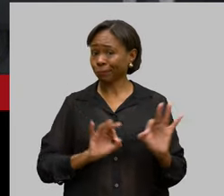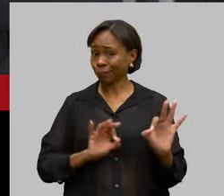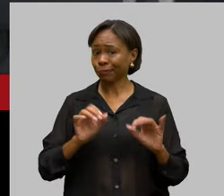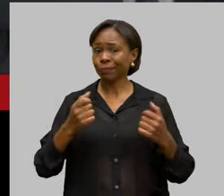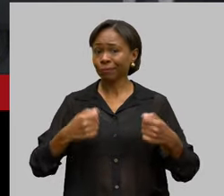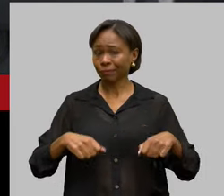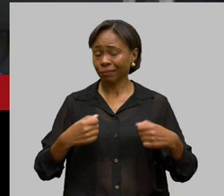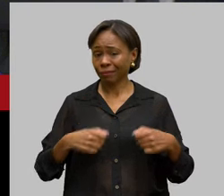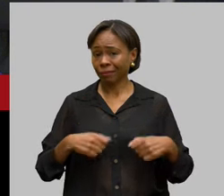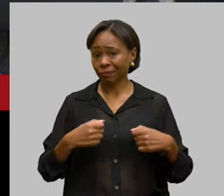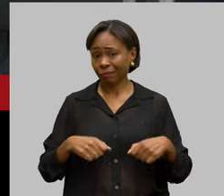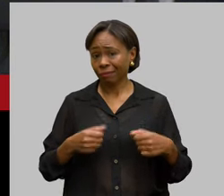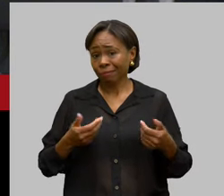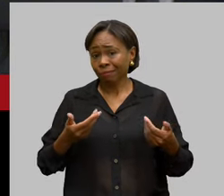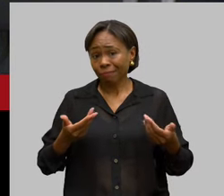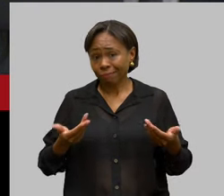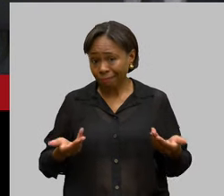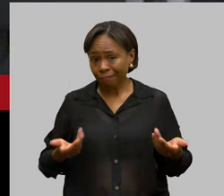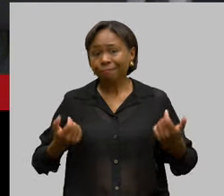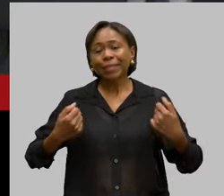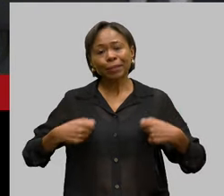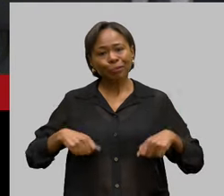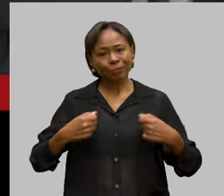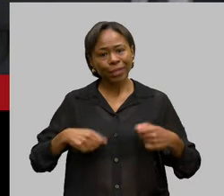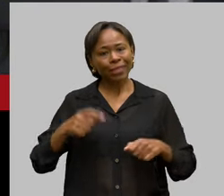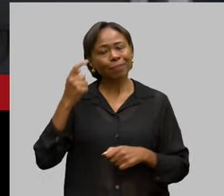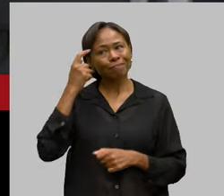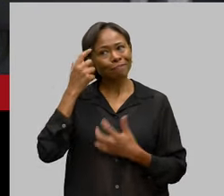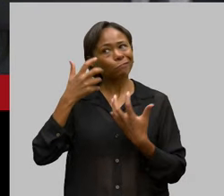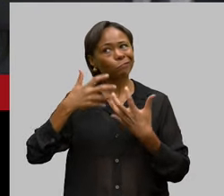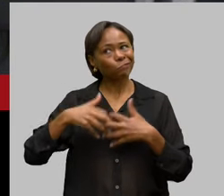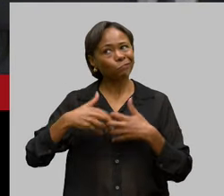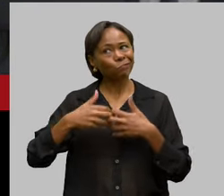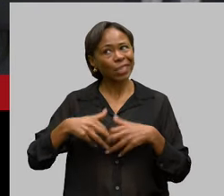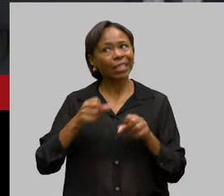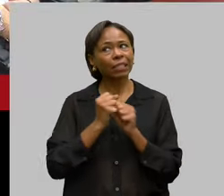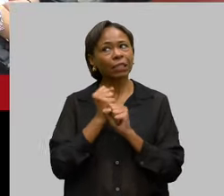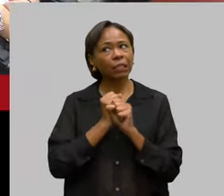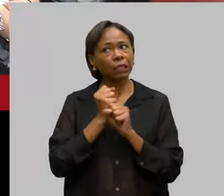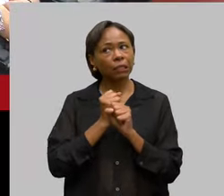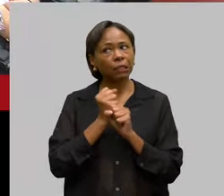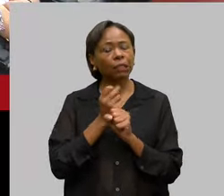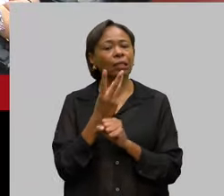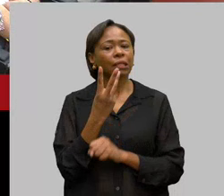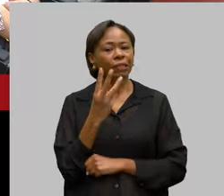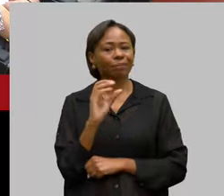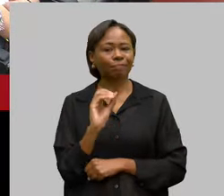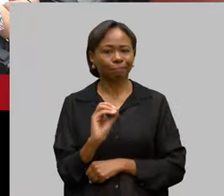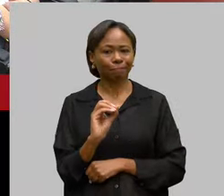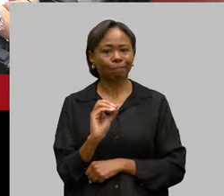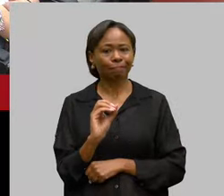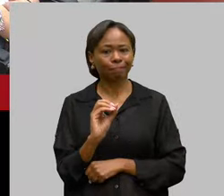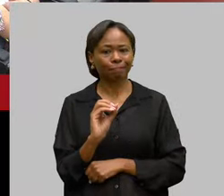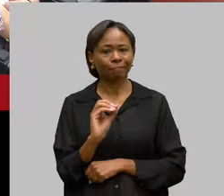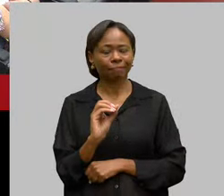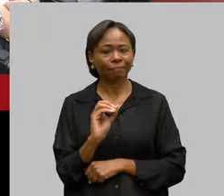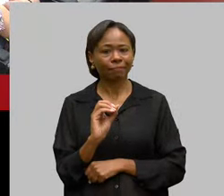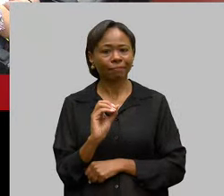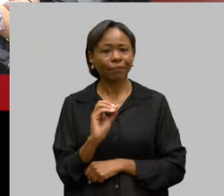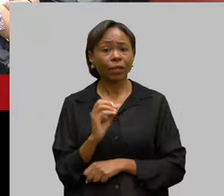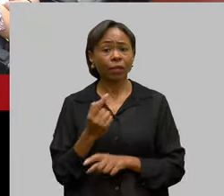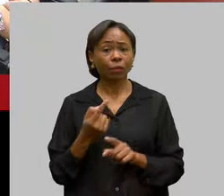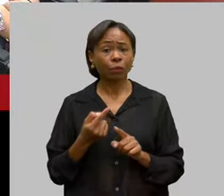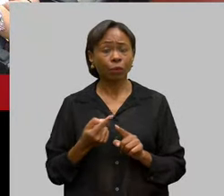tem como não pensar em 30 anos gente você faz muito com muita facilidade um ano